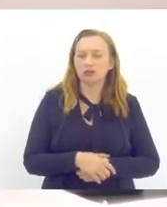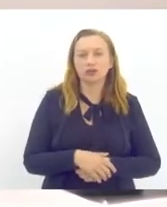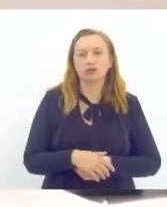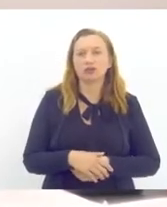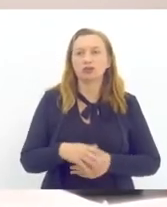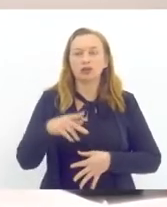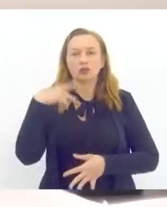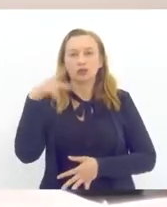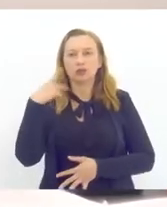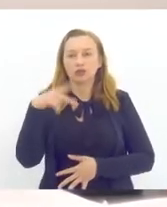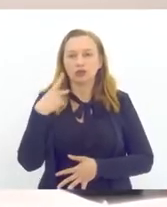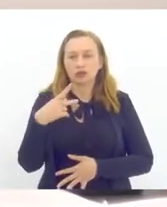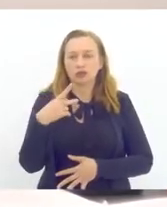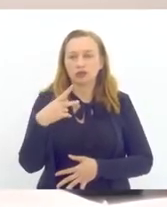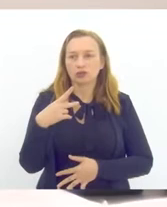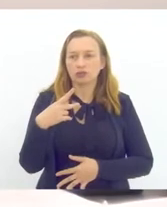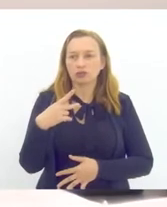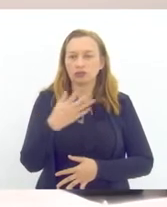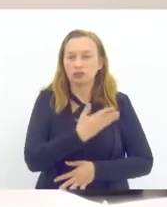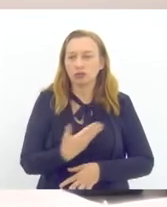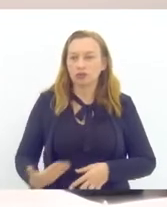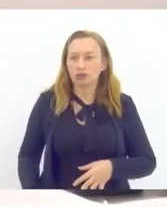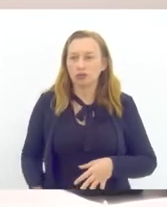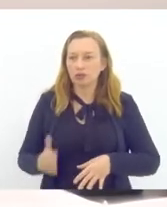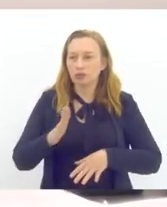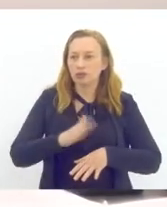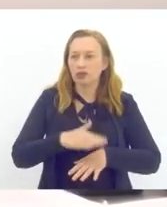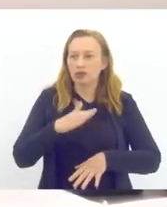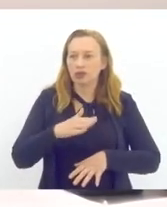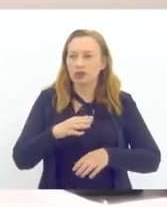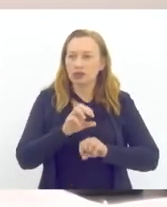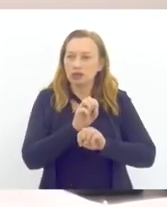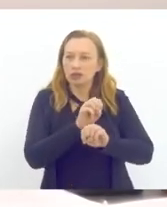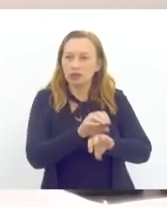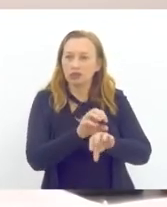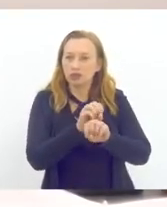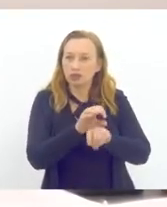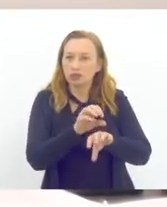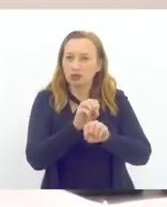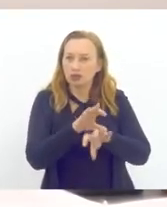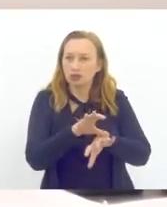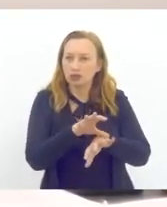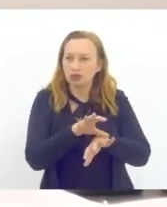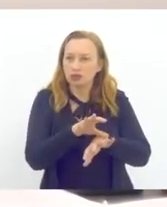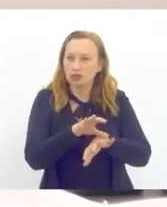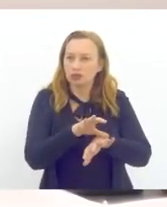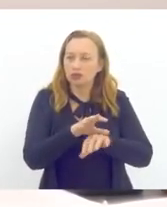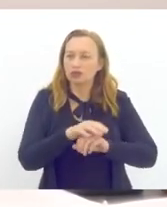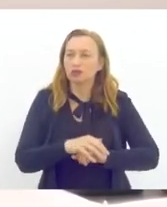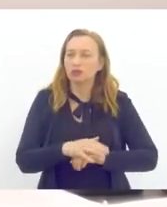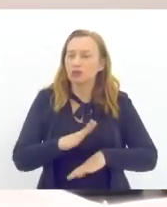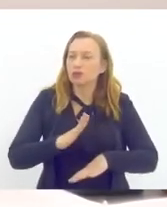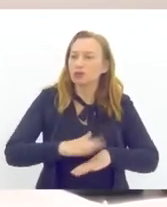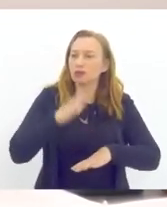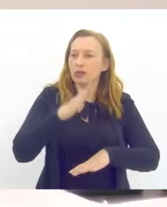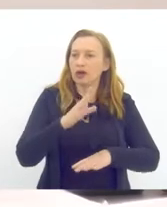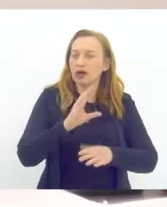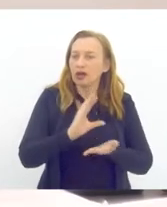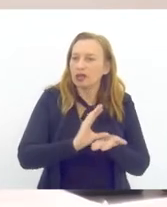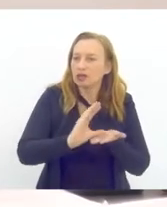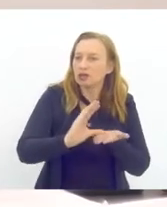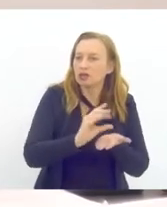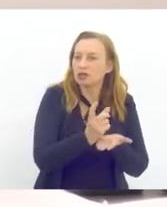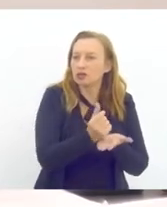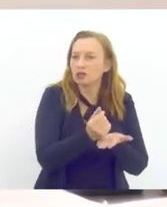políticas públicas mais relevantes é a da educação. Então, quanto mais recurso na